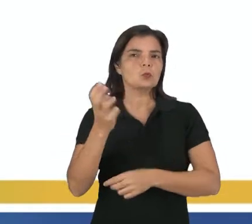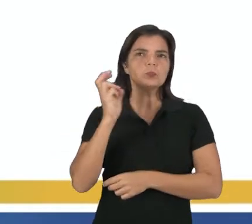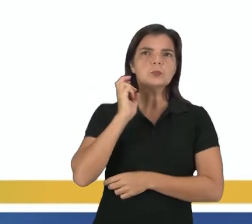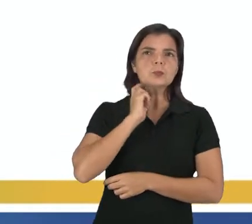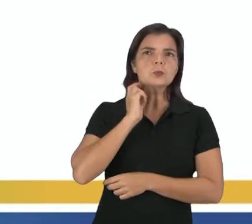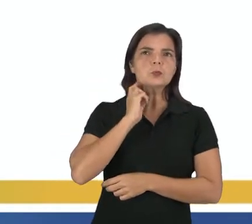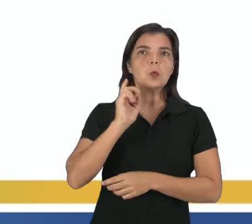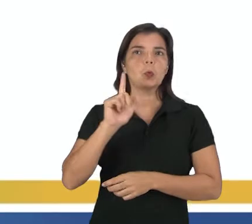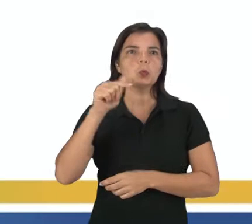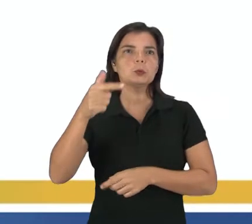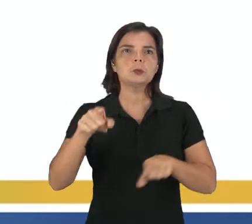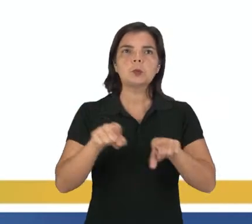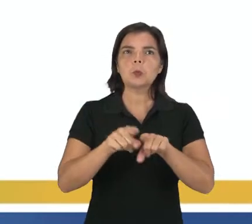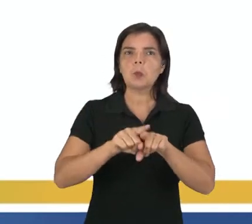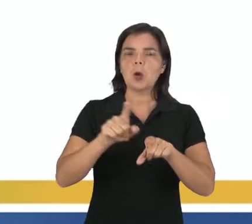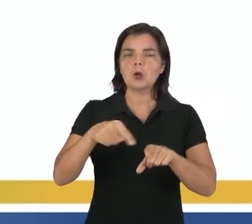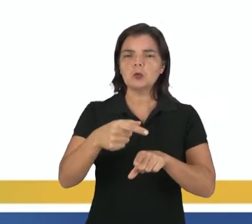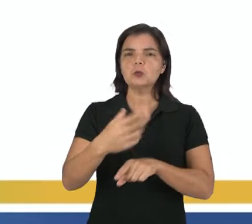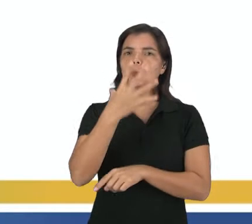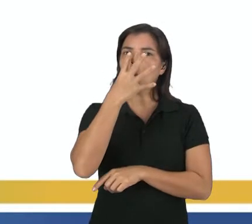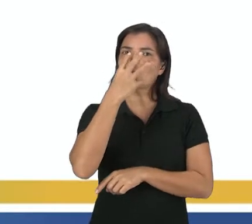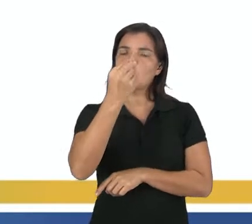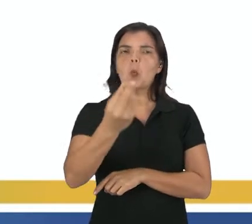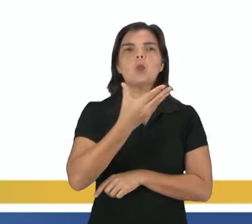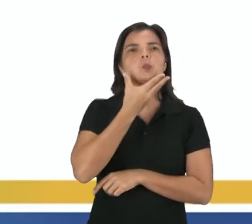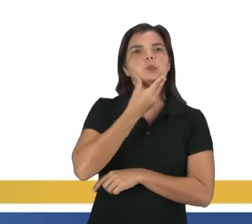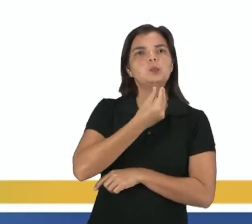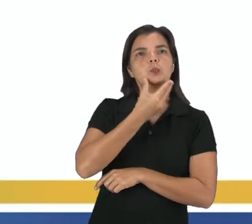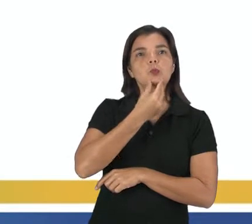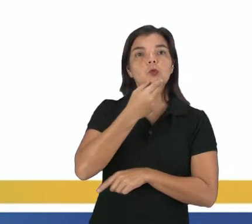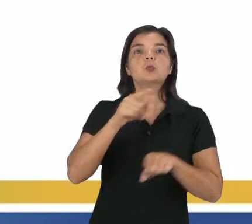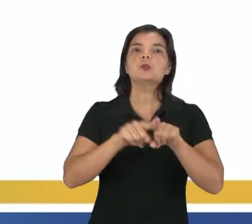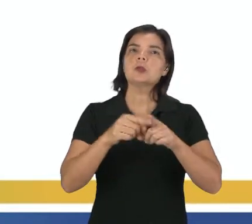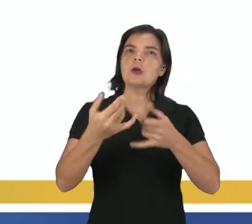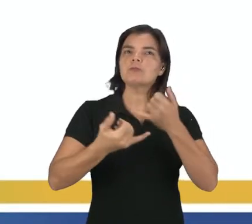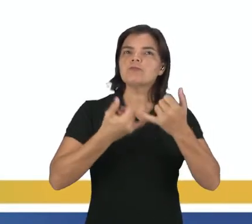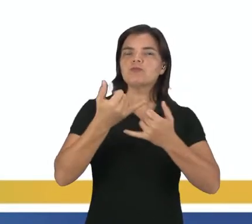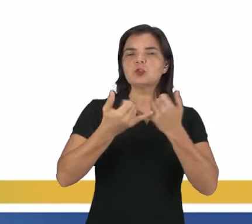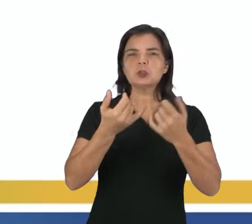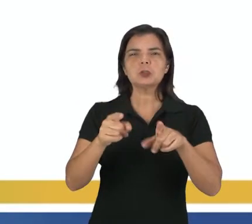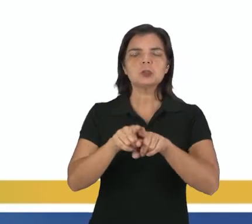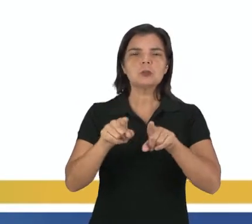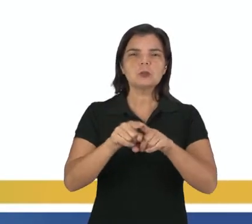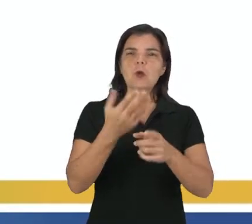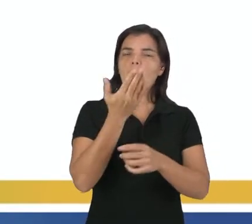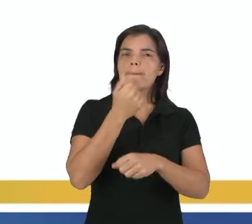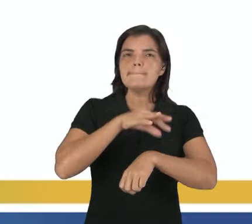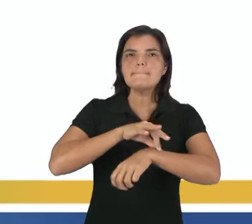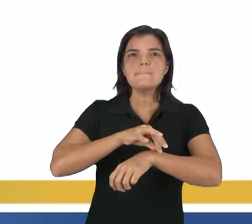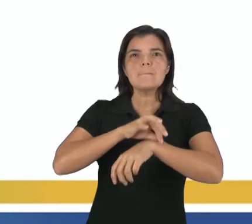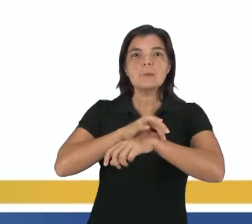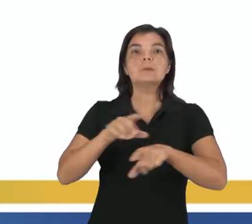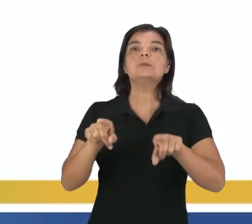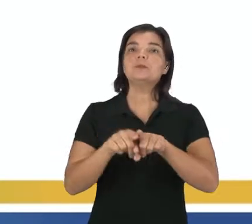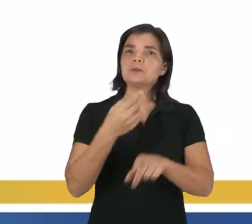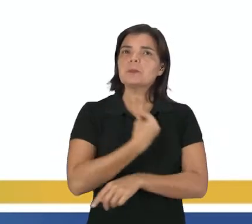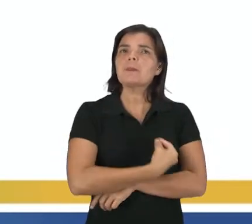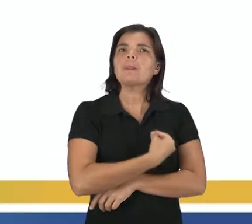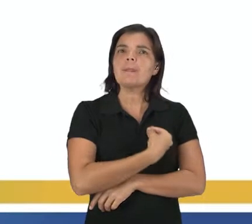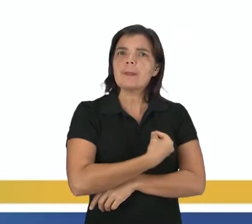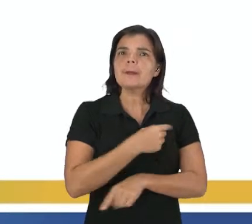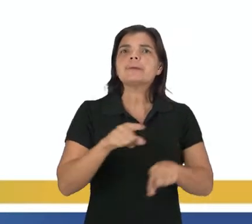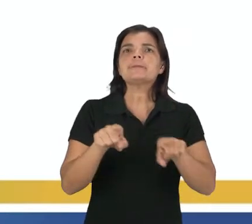ataques de vampiros, outras, um qualquer lobisomem que se divertia em sanguinárias carnificinas. E